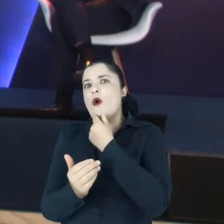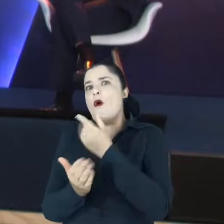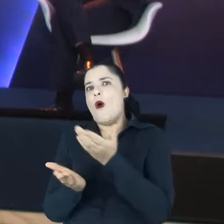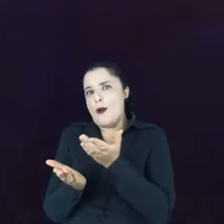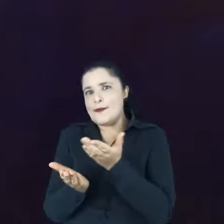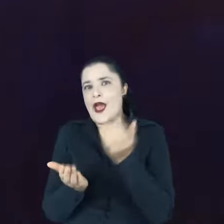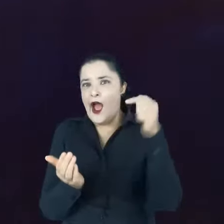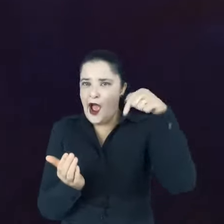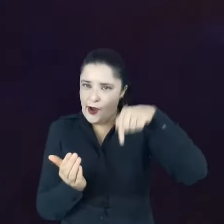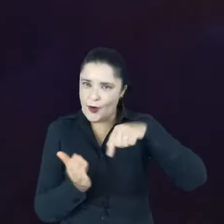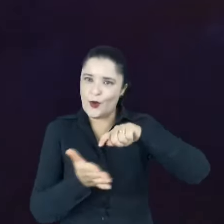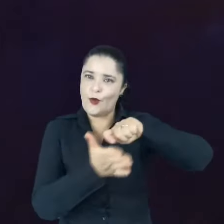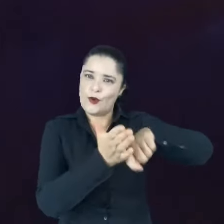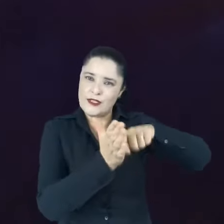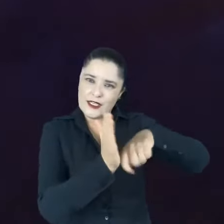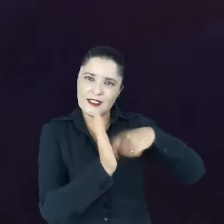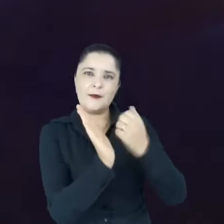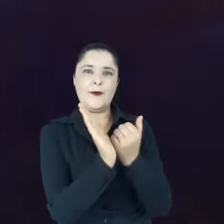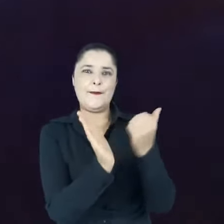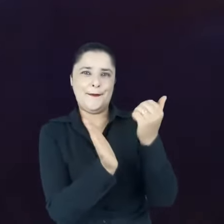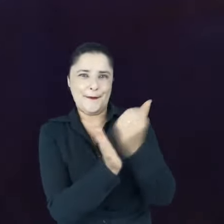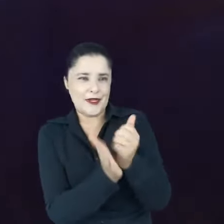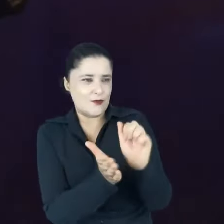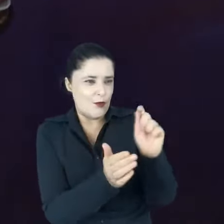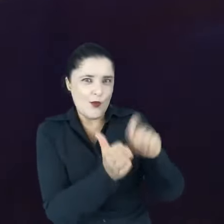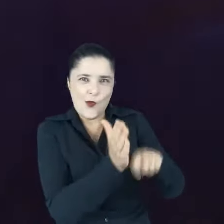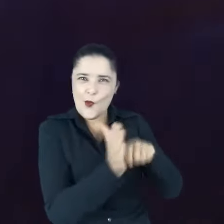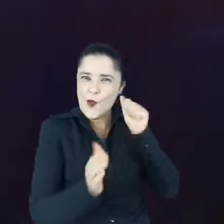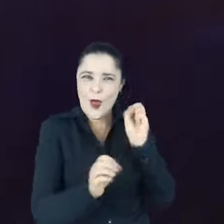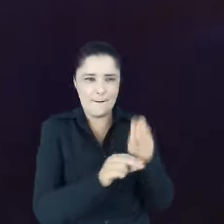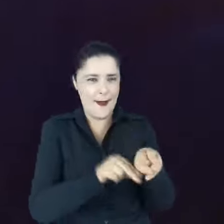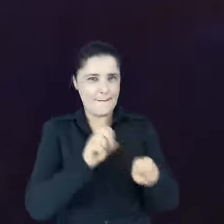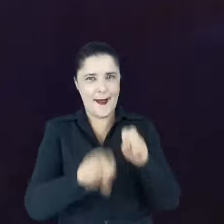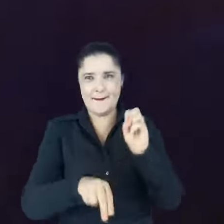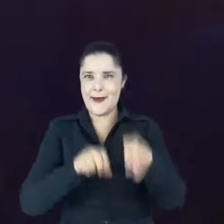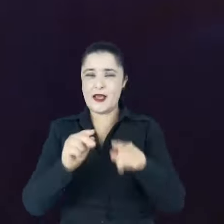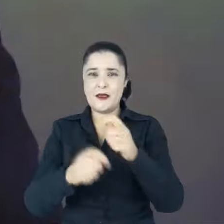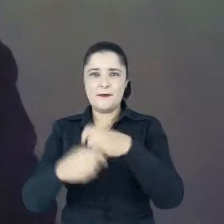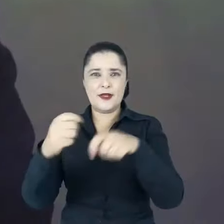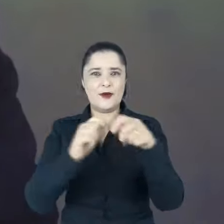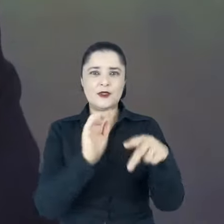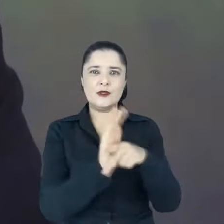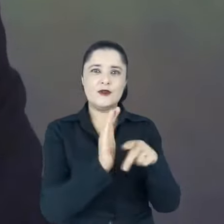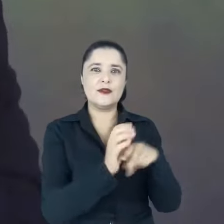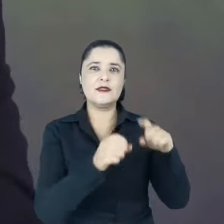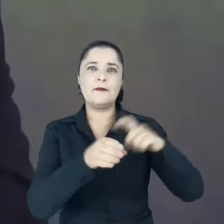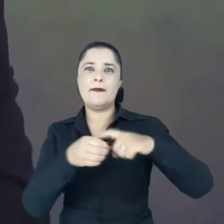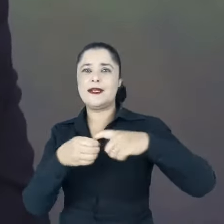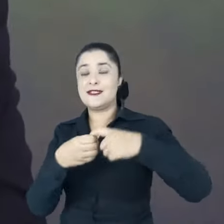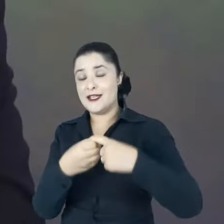algumas e colocamos várias outras no mercado através das nossas parceiras. Então, essa é a parte do